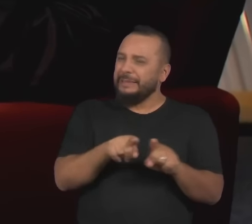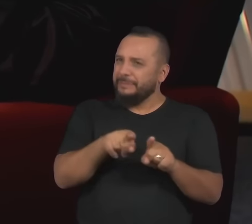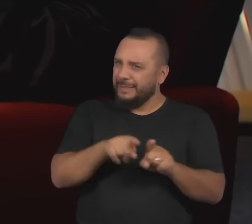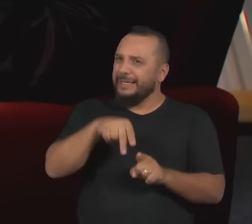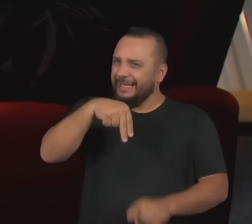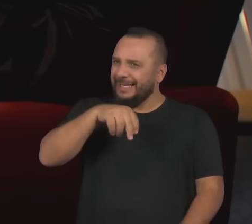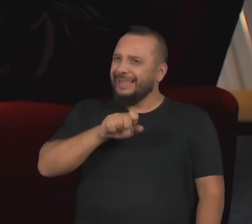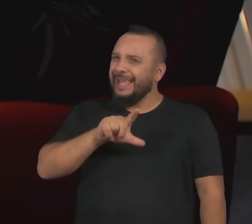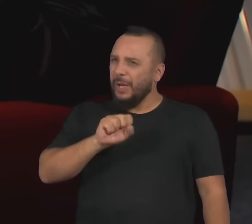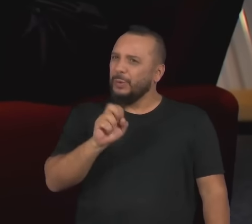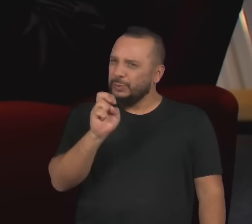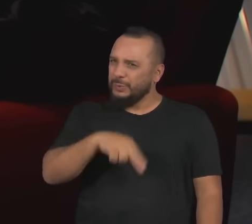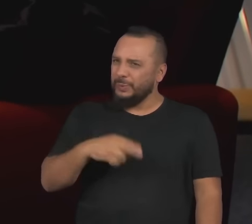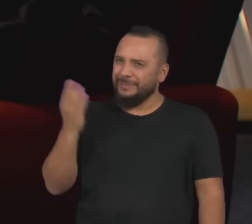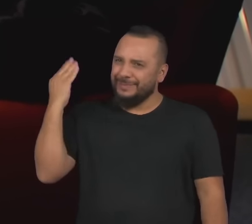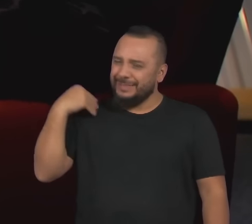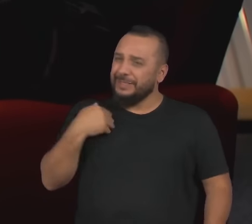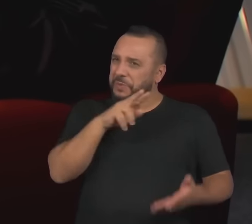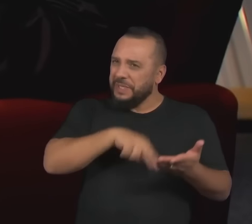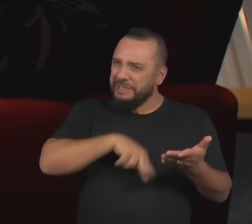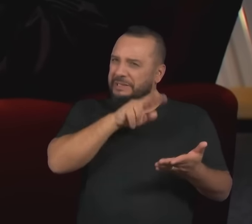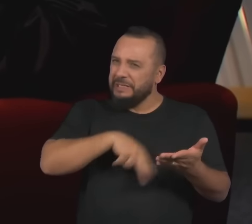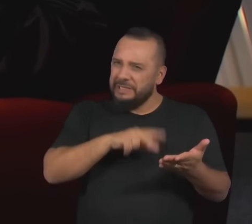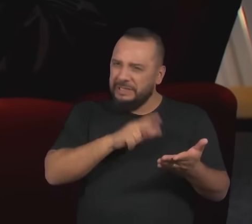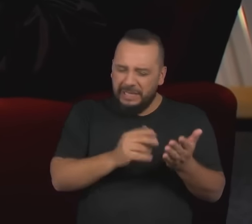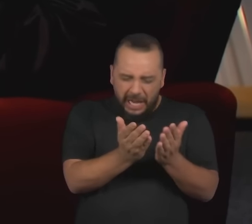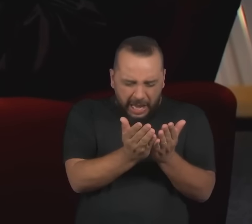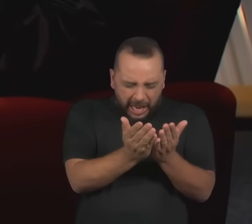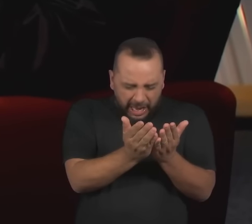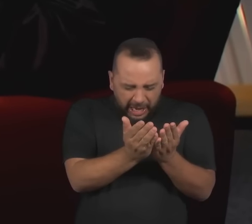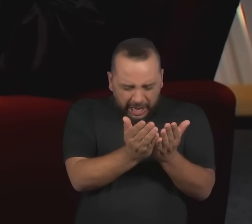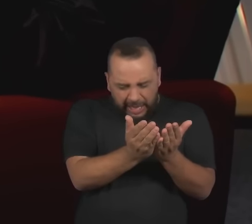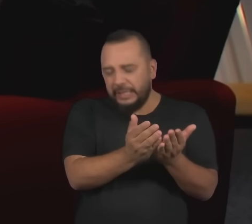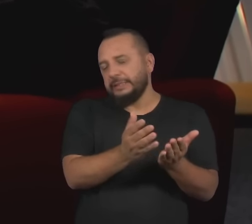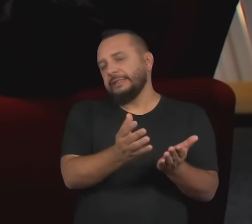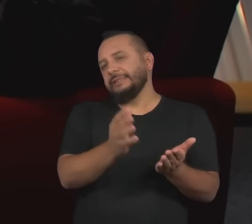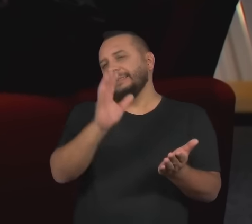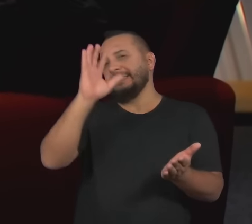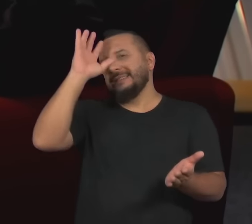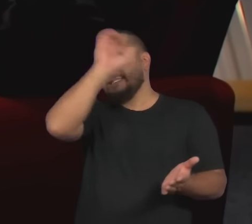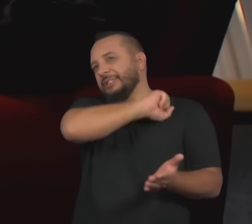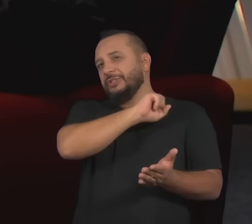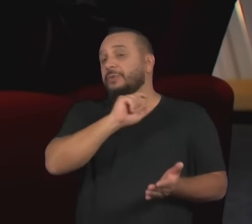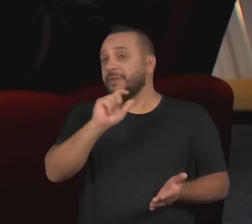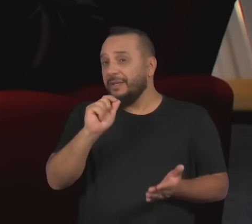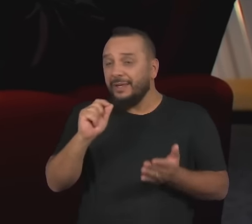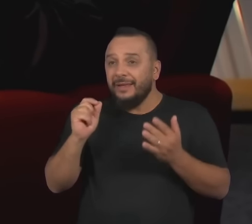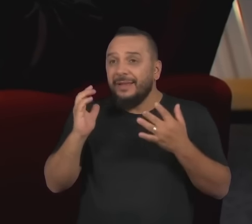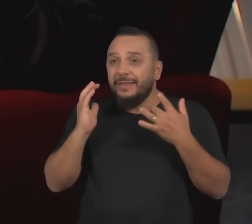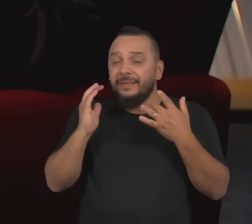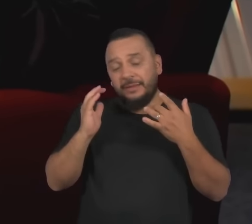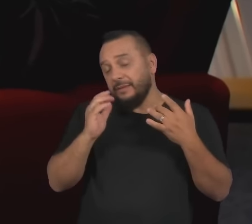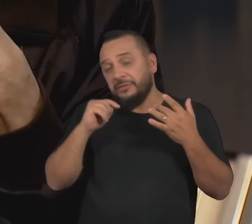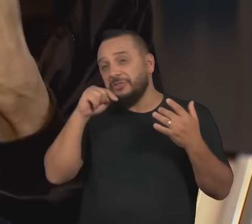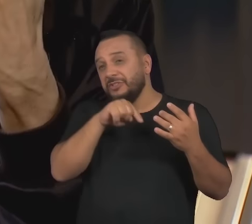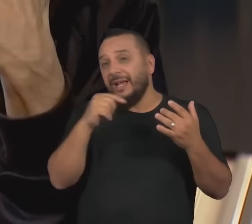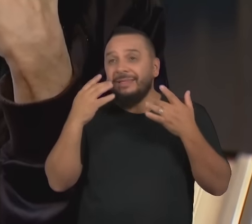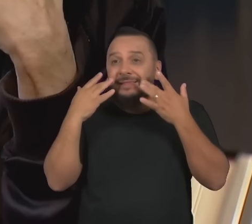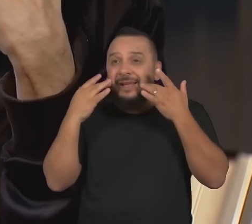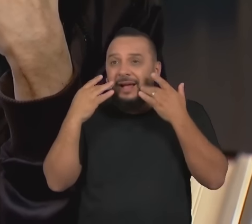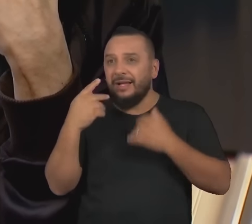época, e ficava claro para mim que a tragédia, o drama do Nelson não